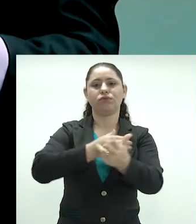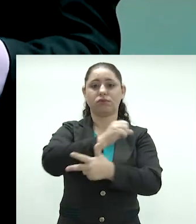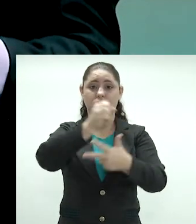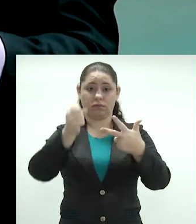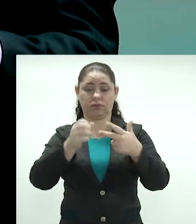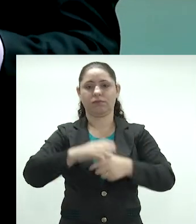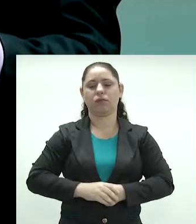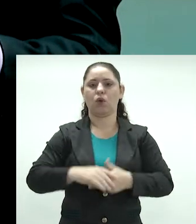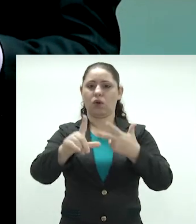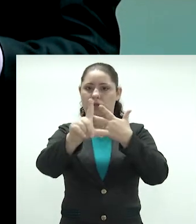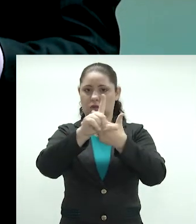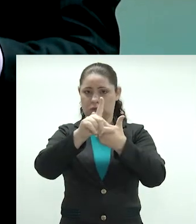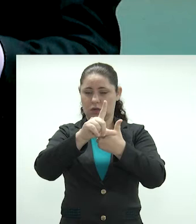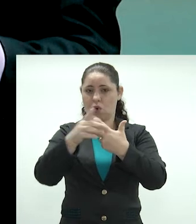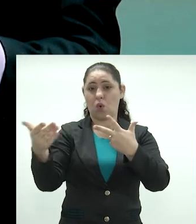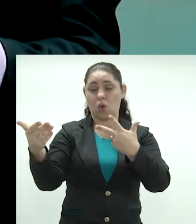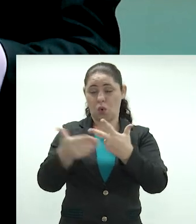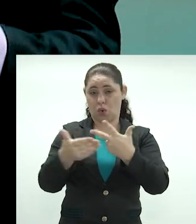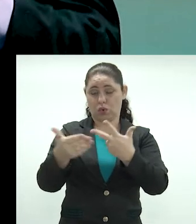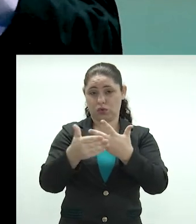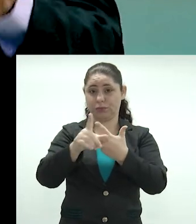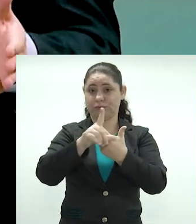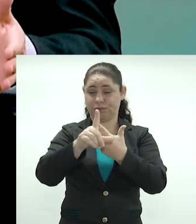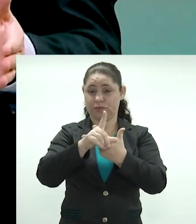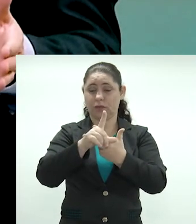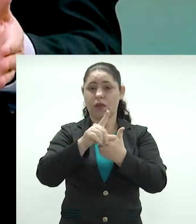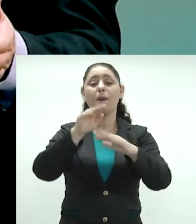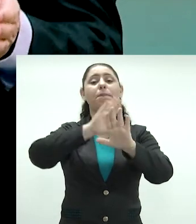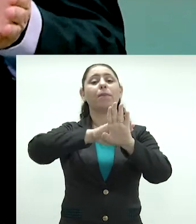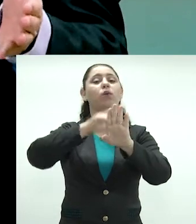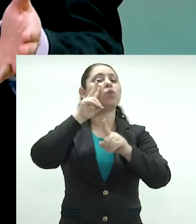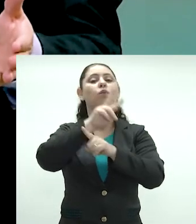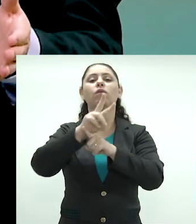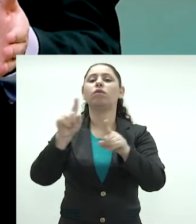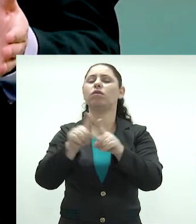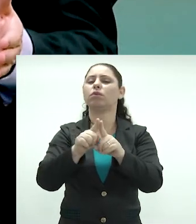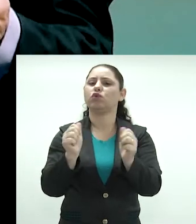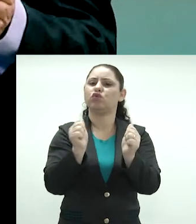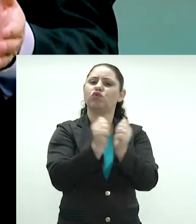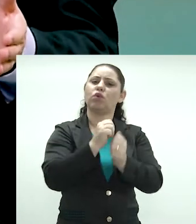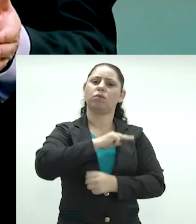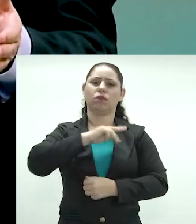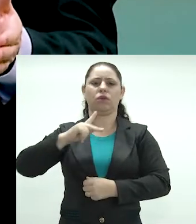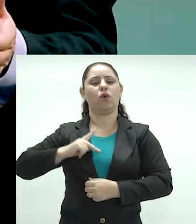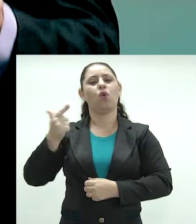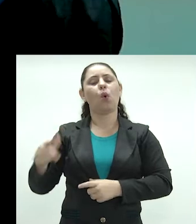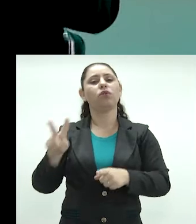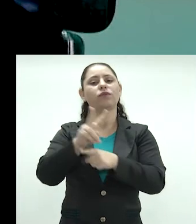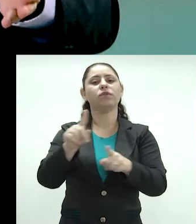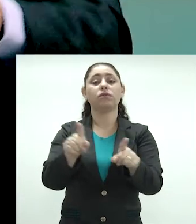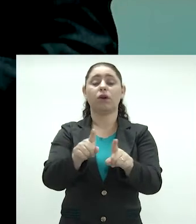O Legislativo, que nós estamos aqui hoje no programa do Legislativo, tem um papel de fiscalização. Tem que trabalhar em conjunto com o Ministério Público, também é outro órgão de